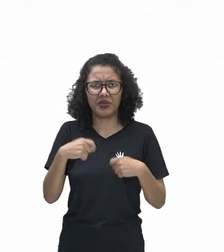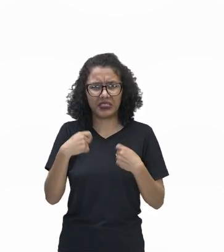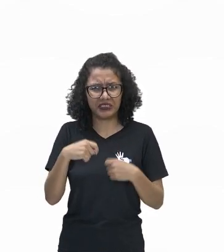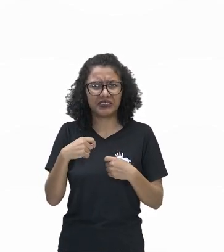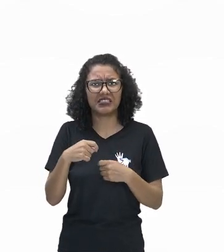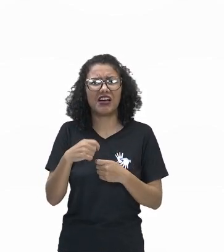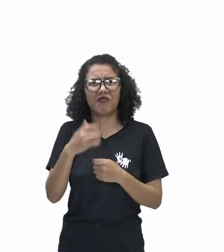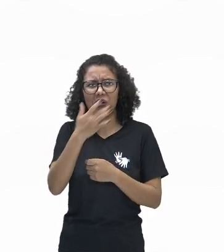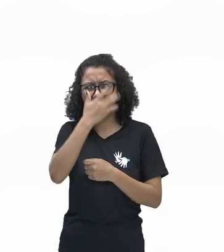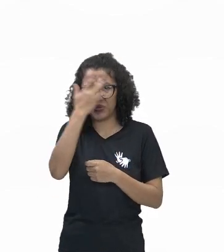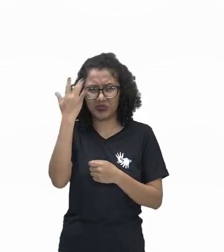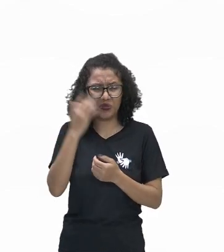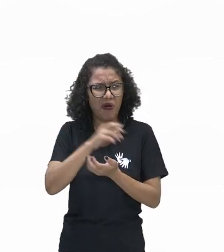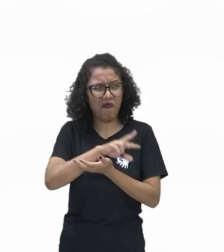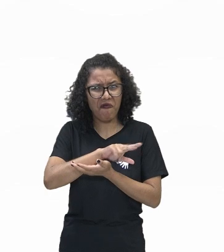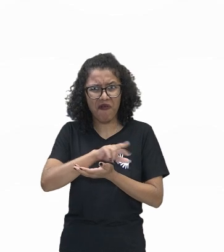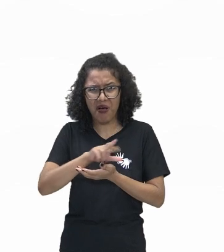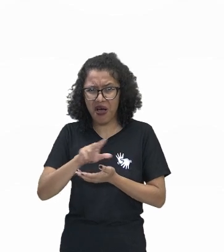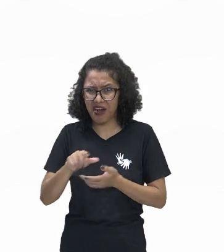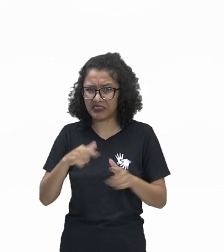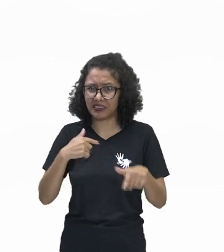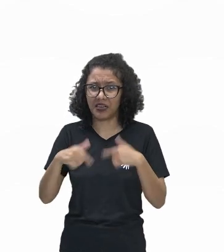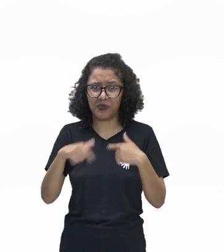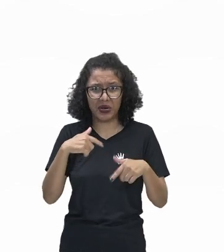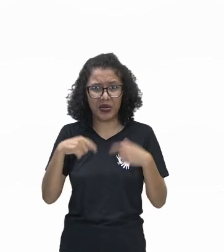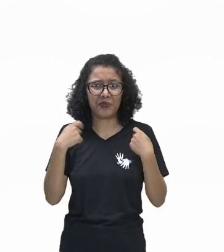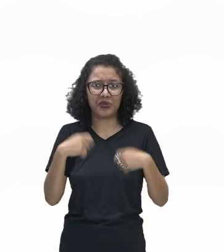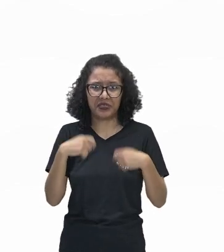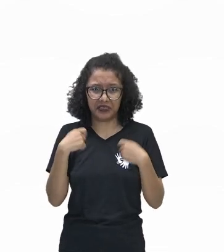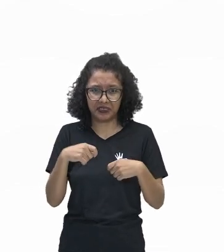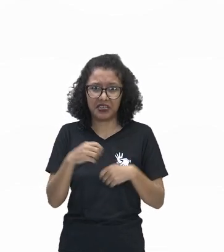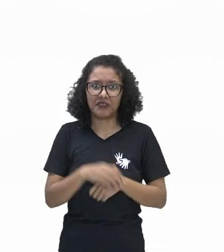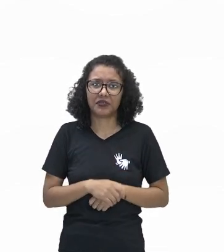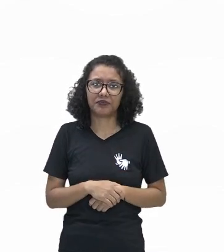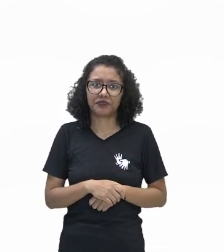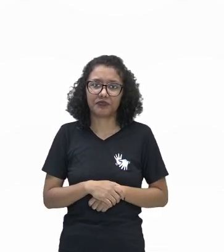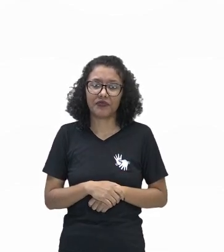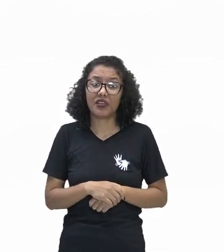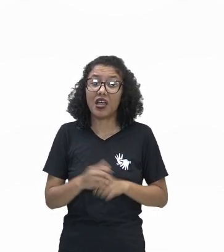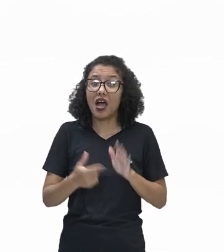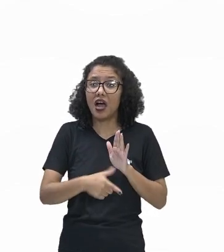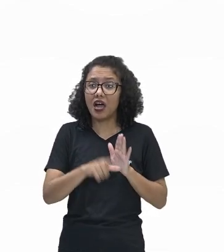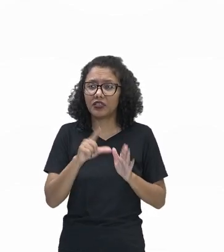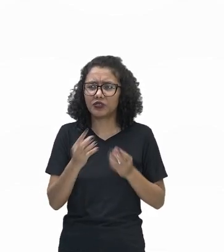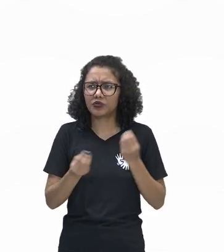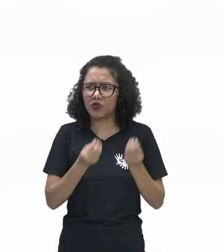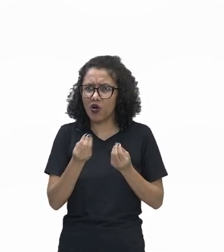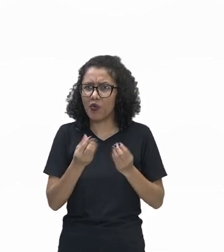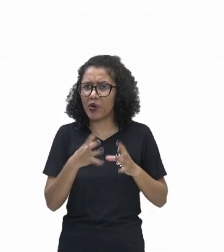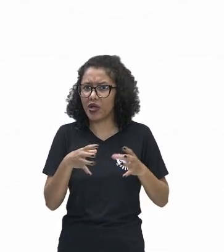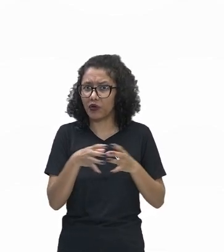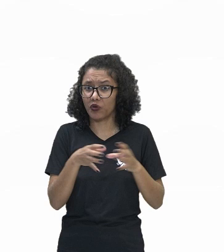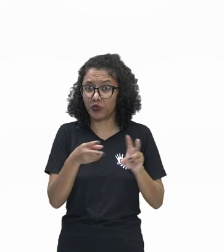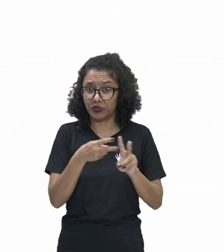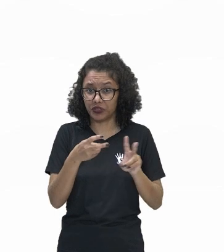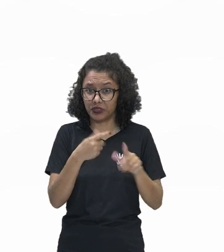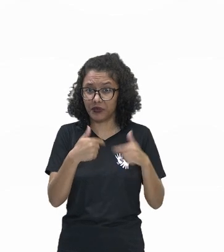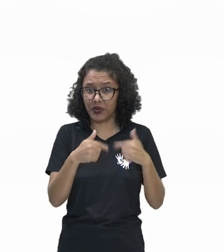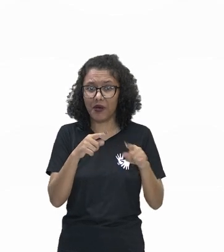grande quantidade de mão de obra, inicialmente fornecida por indígenas, mas